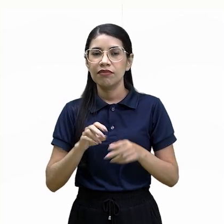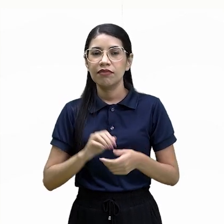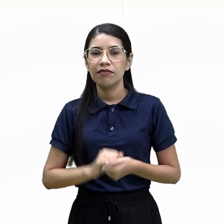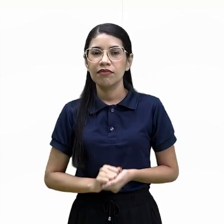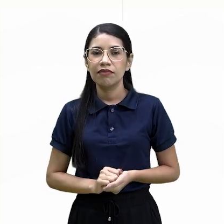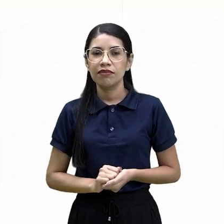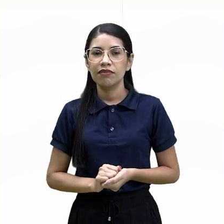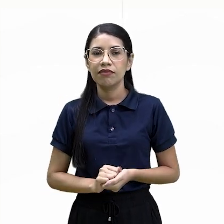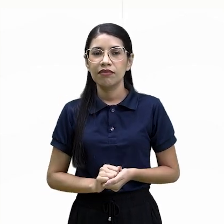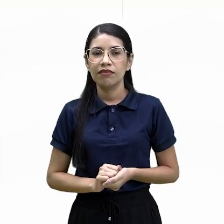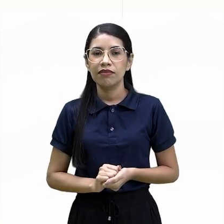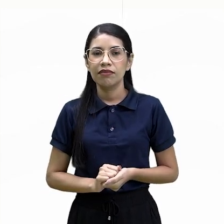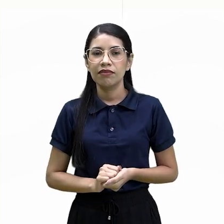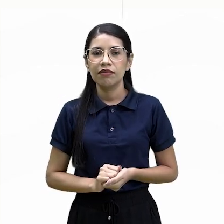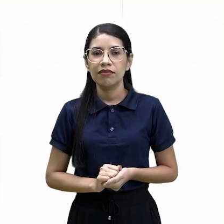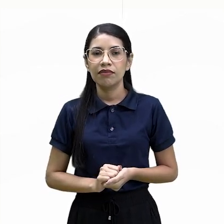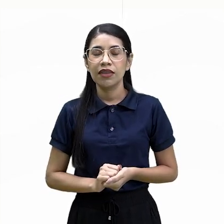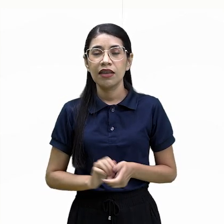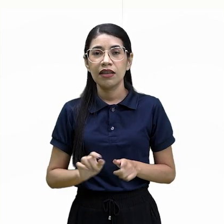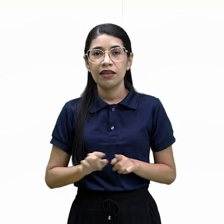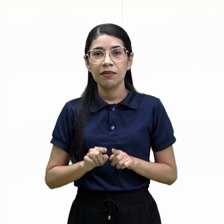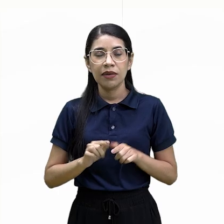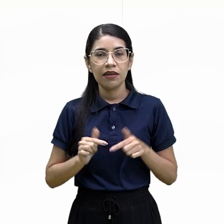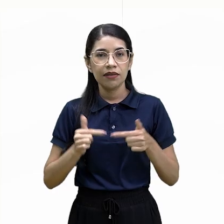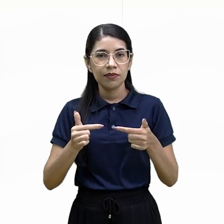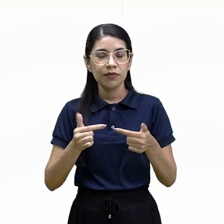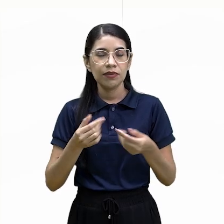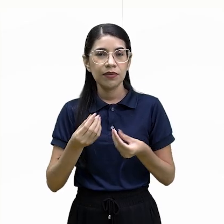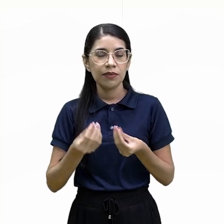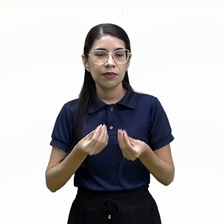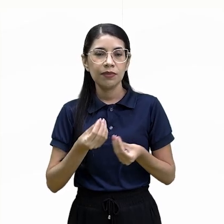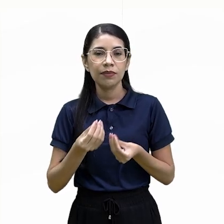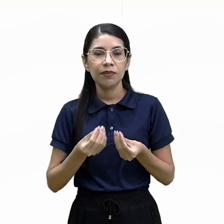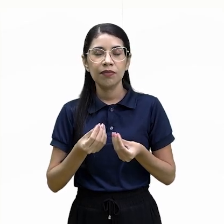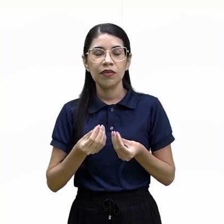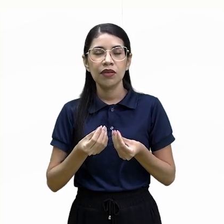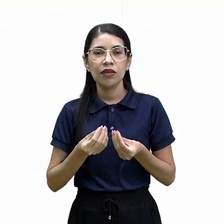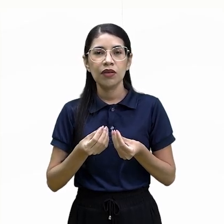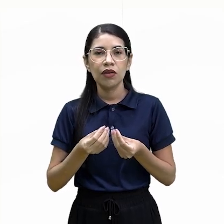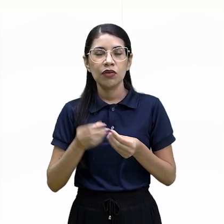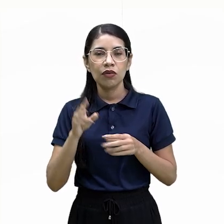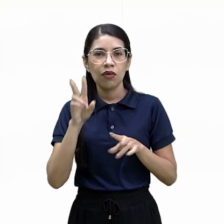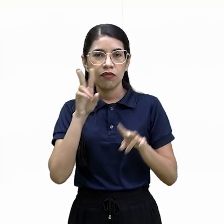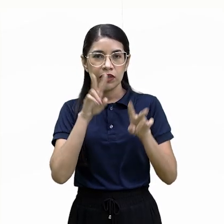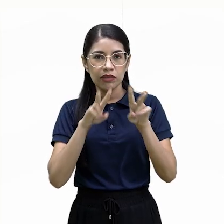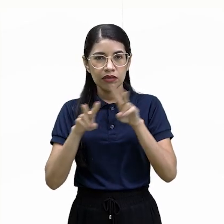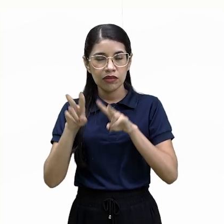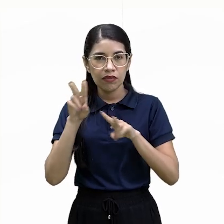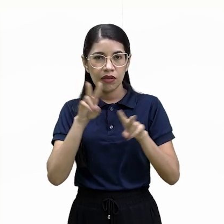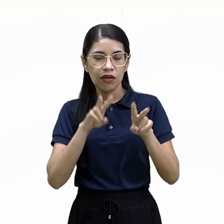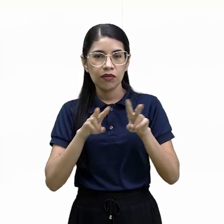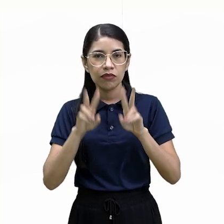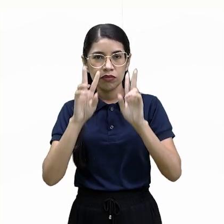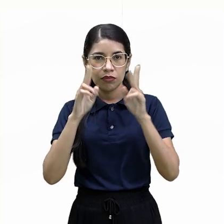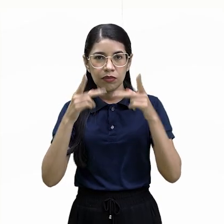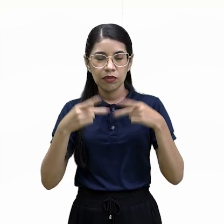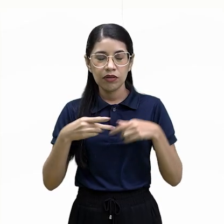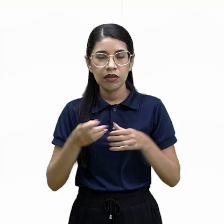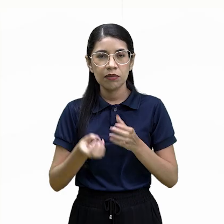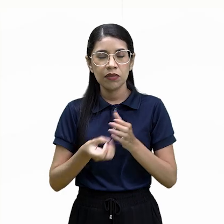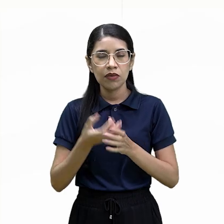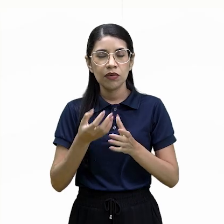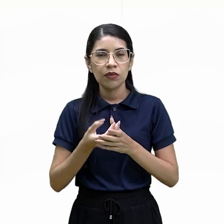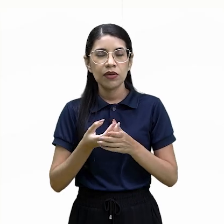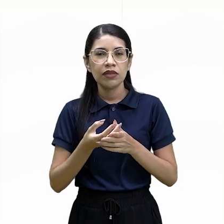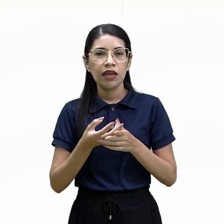e ela principalmente vai atuar aonde? Atuando nos órgãos visuais, produz a